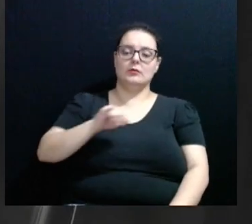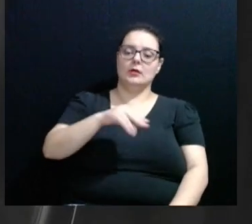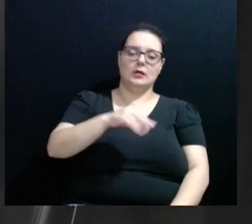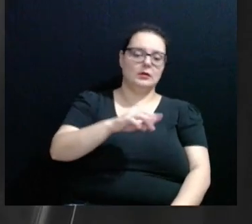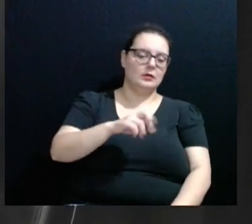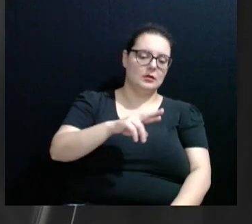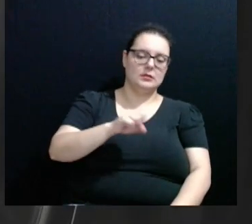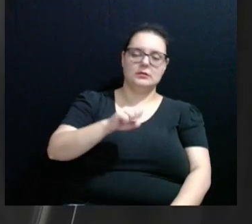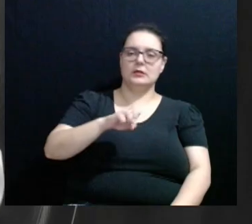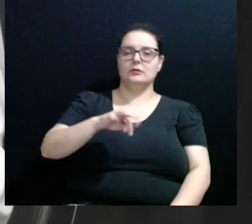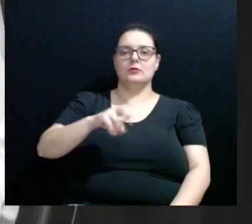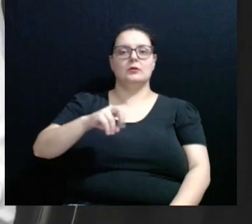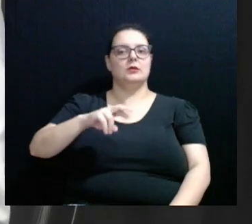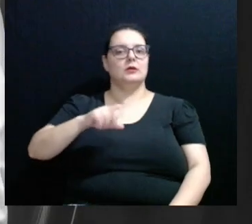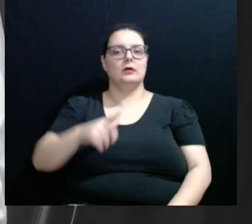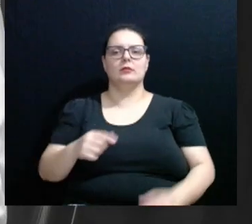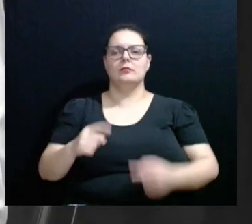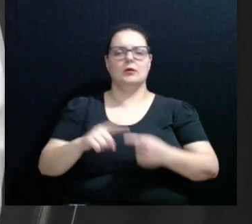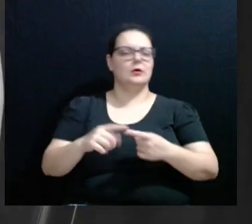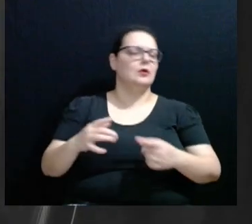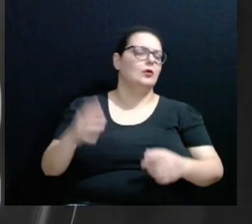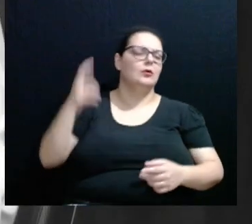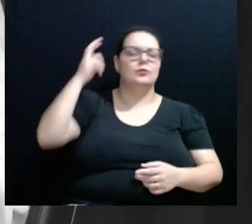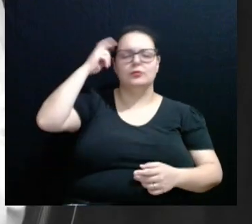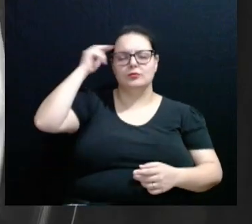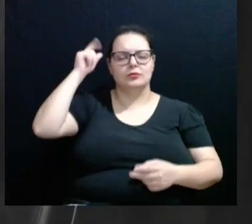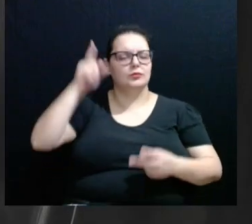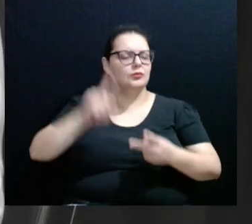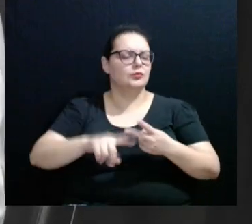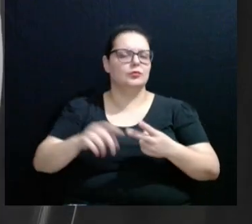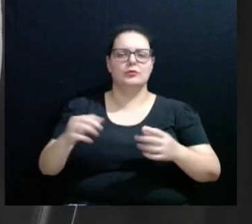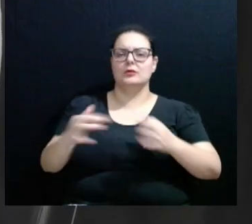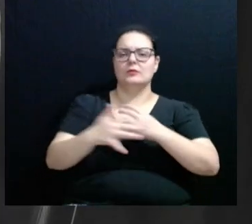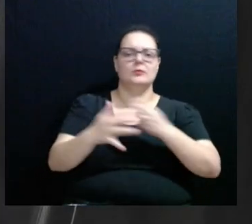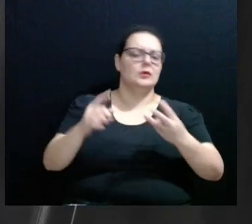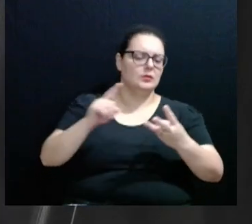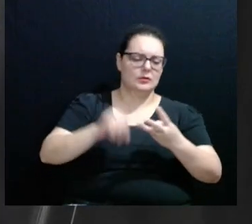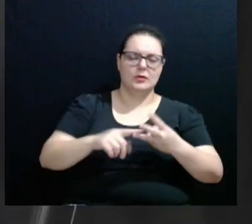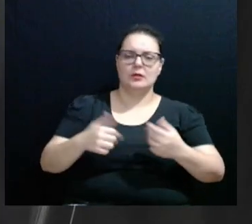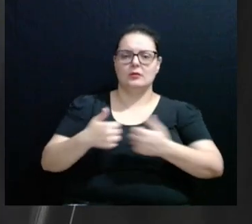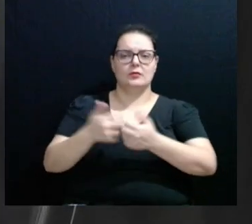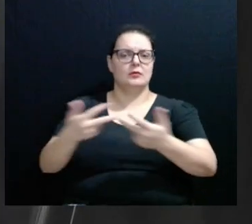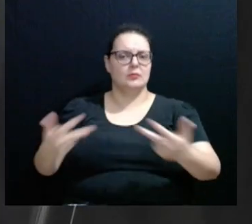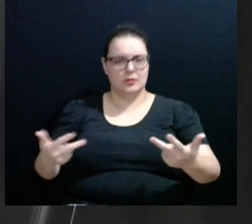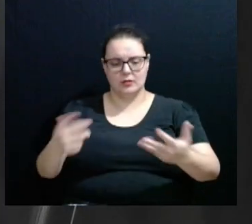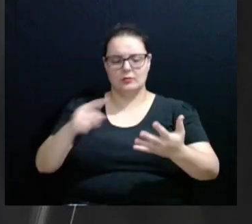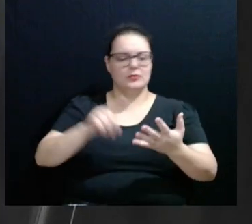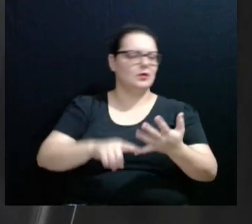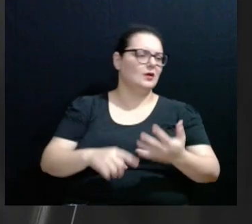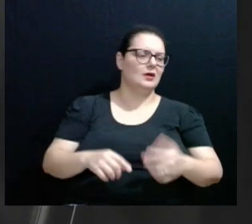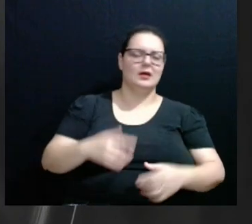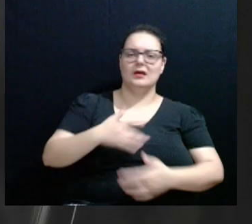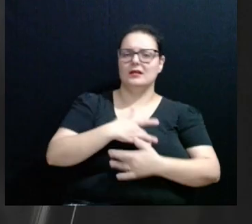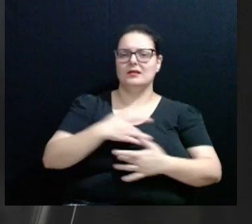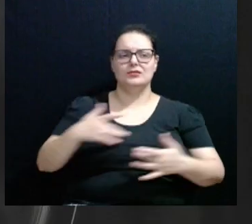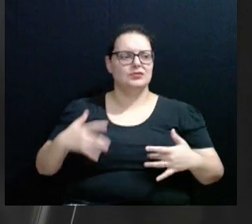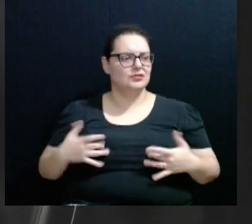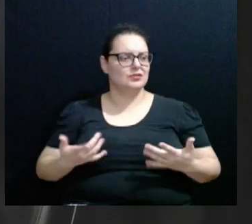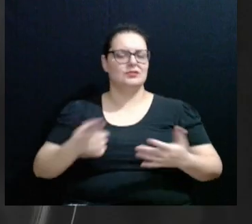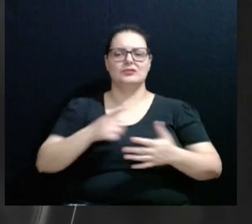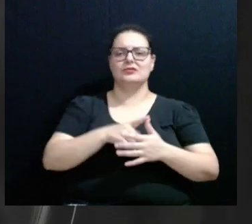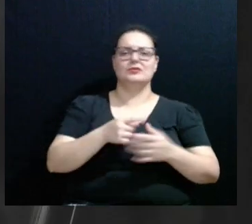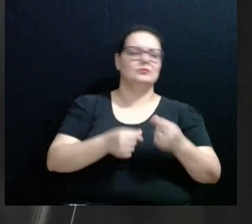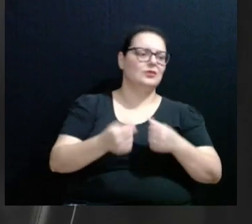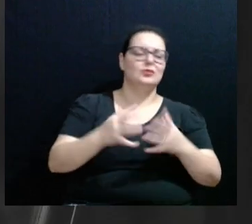educação, saúde, mobilidade urbana, cultura, sociedade, academias, é muito gratificante e a gente vê que a gente está construindo o